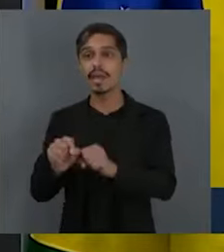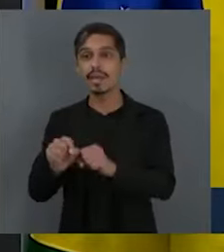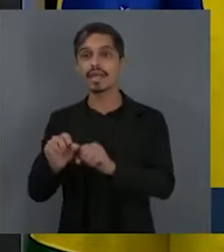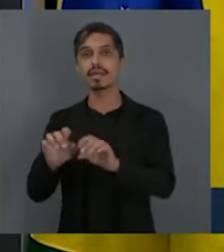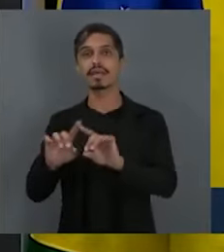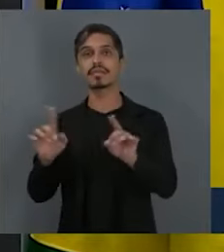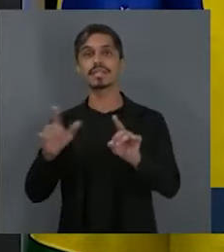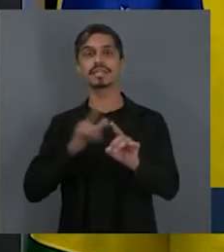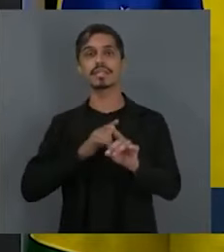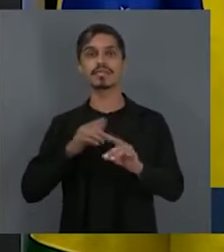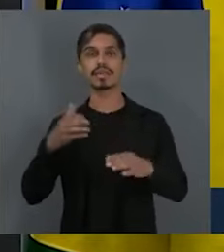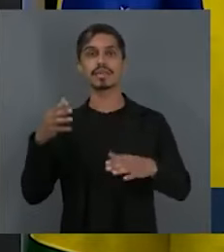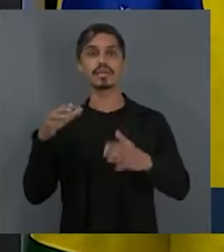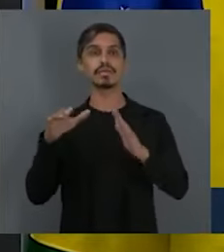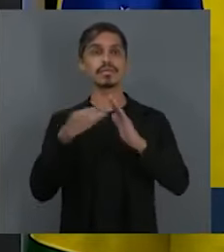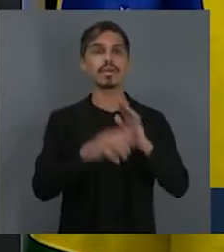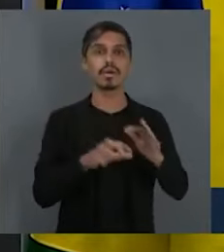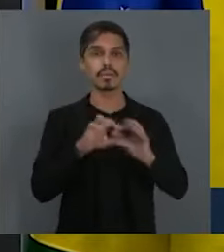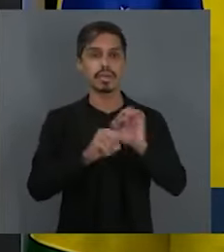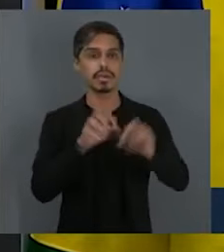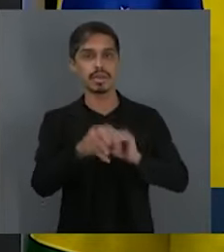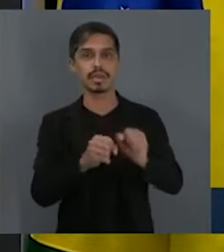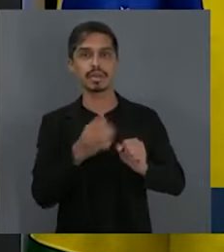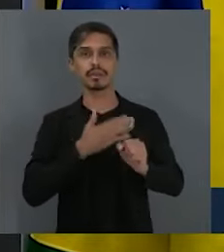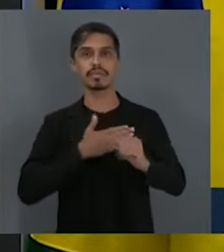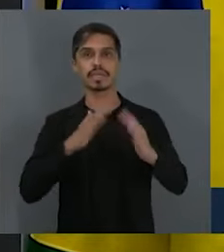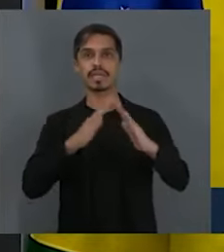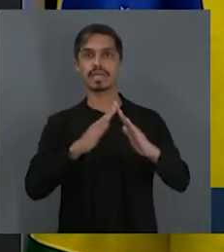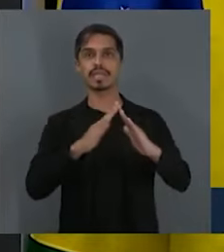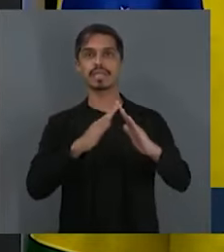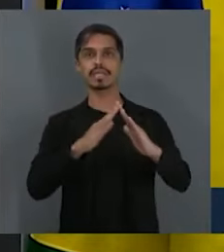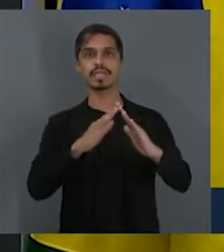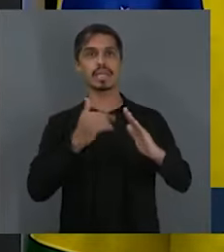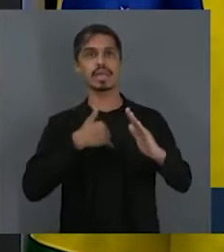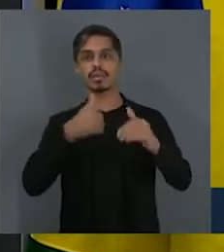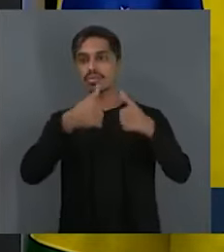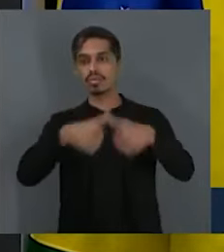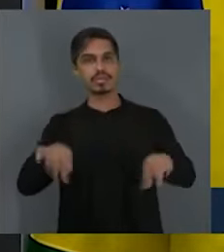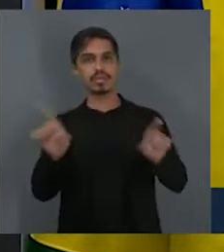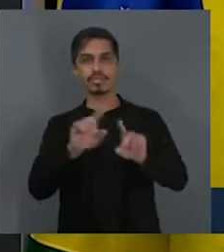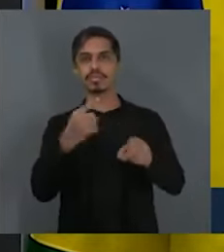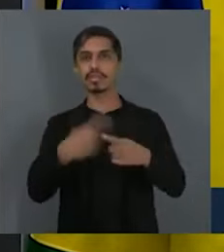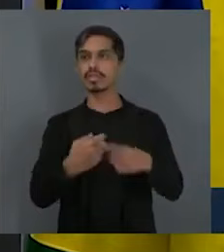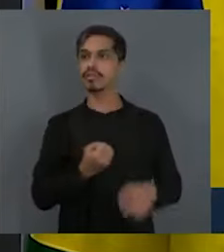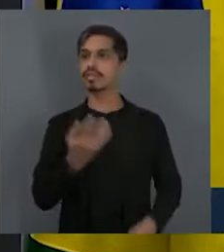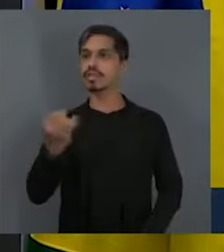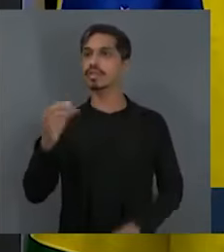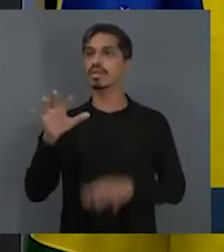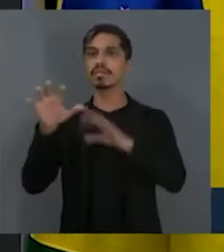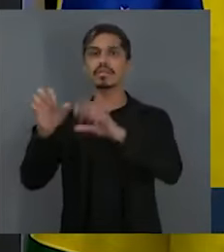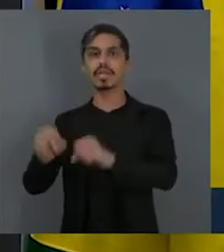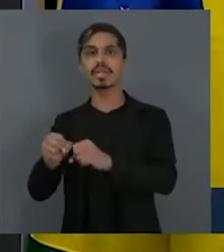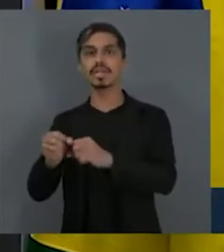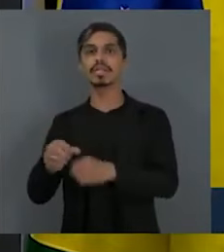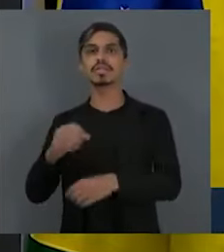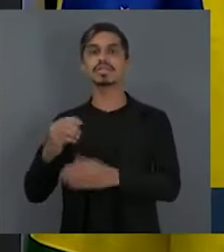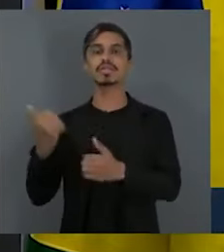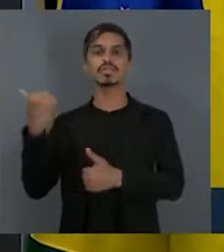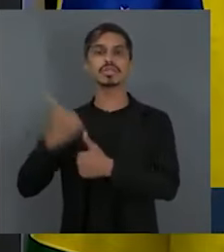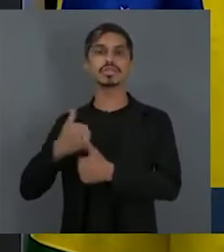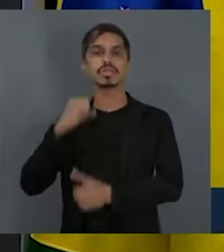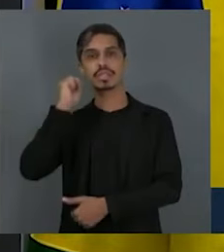busca e apreensão na minha casa eu não estava porque eu estava em viagem para tomar posse como suplente de